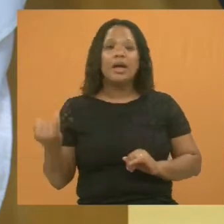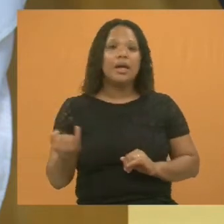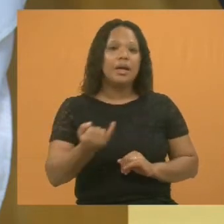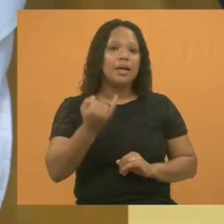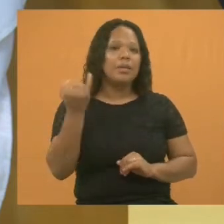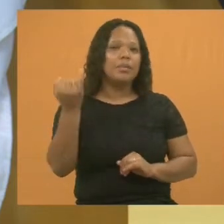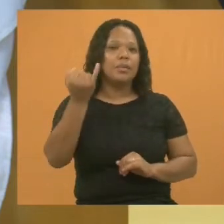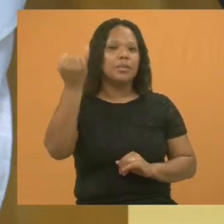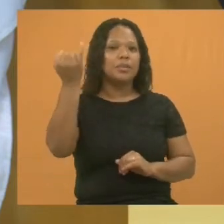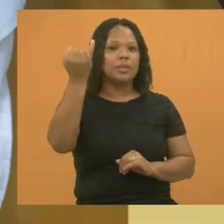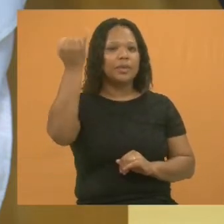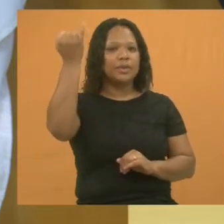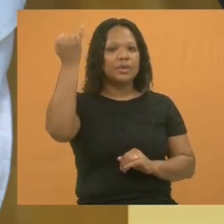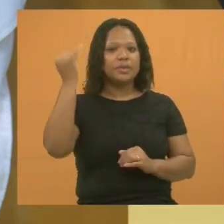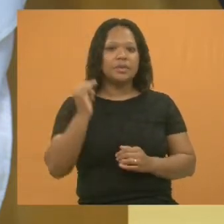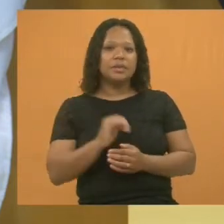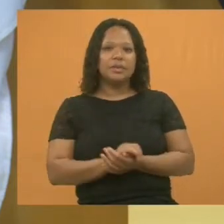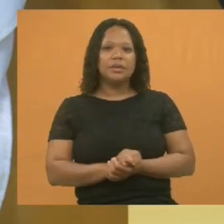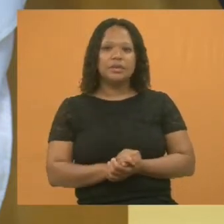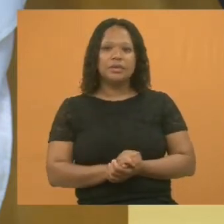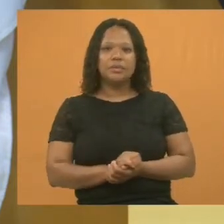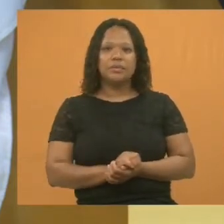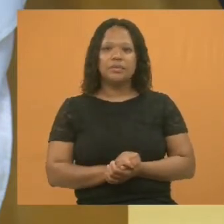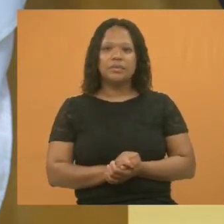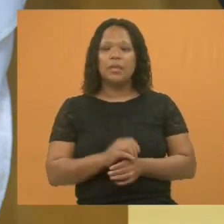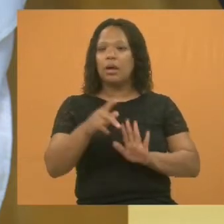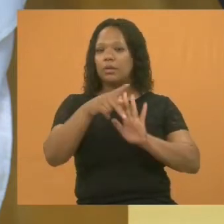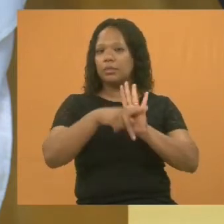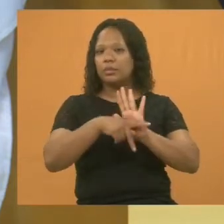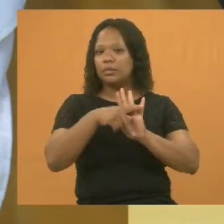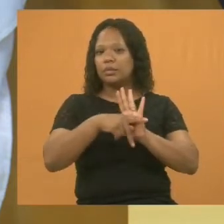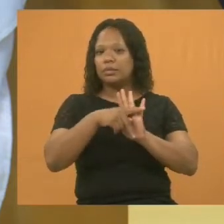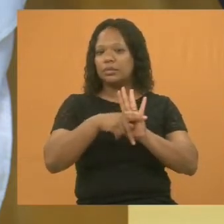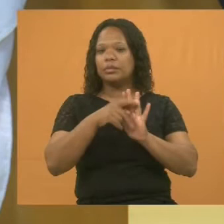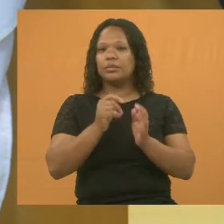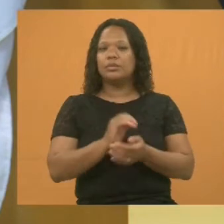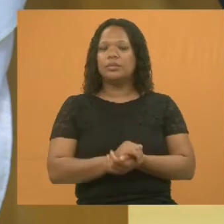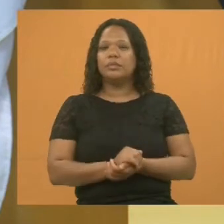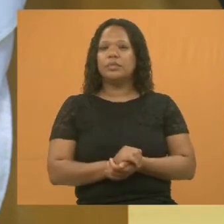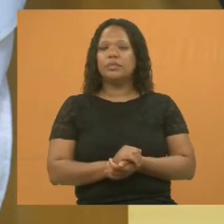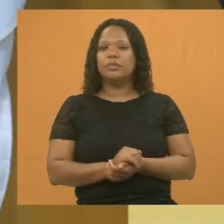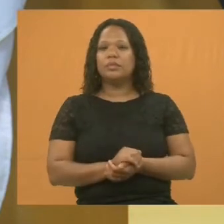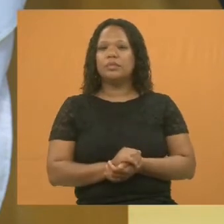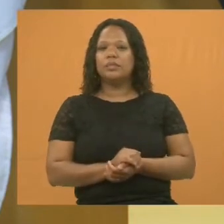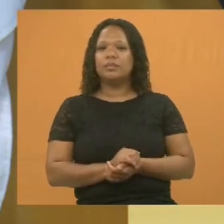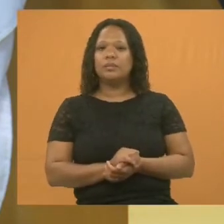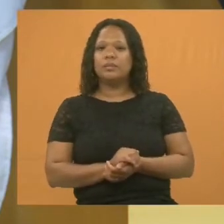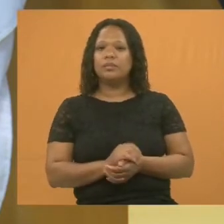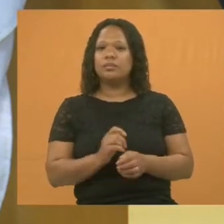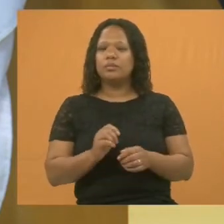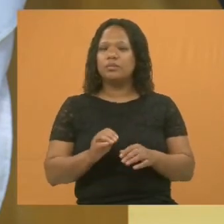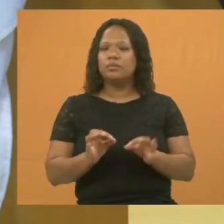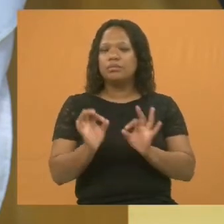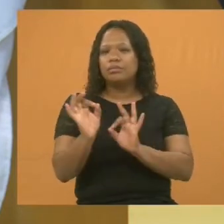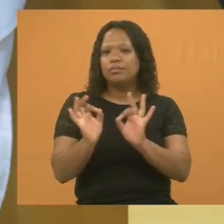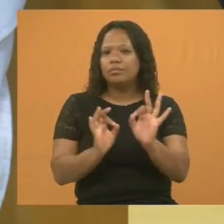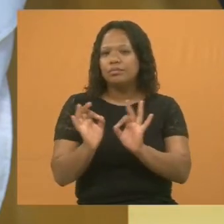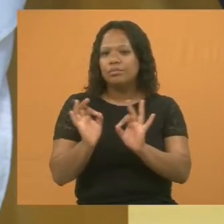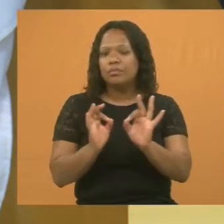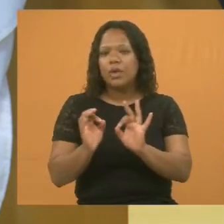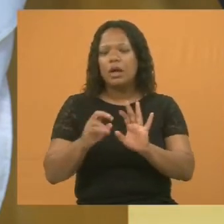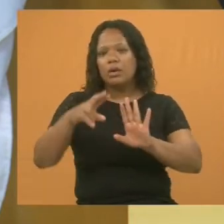se montar o sistema do plano diretor para permitir que sejam coordenados todos